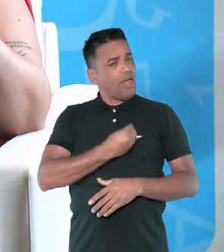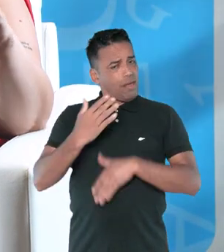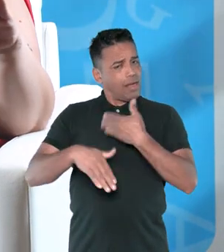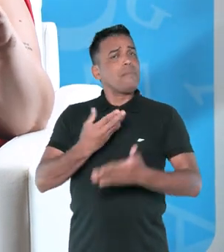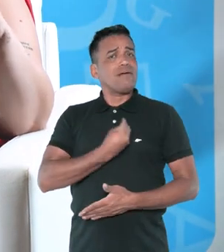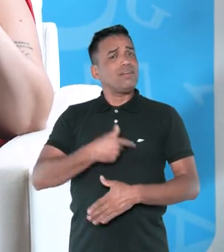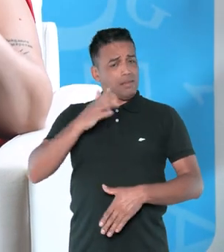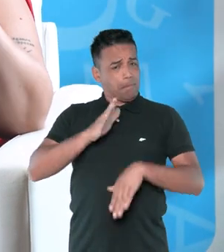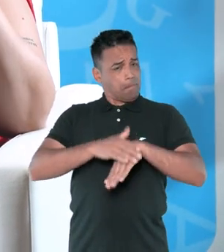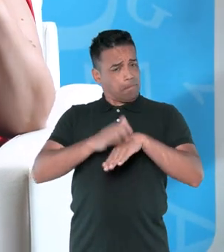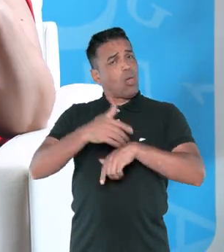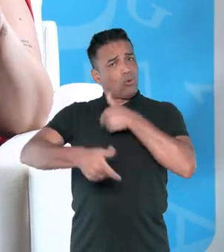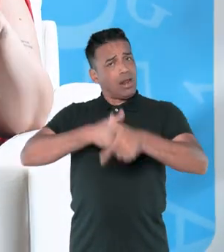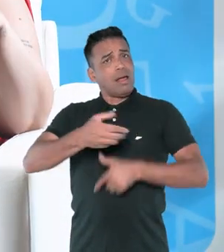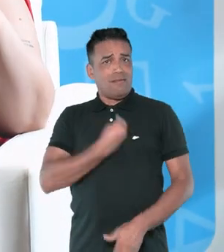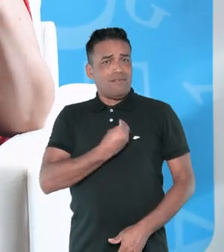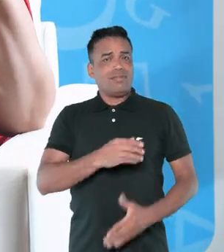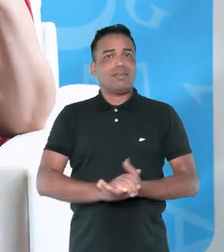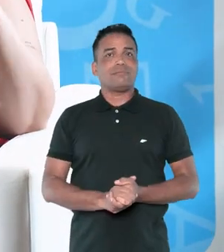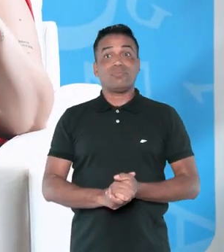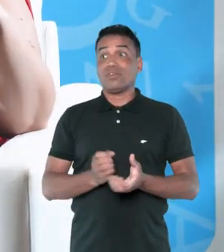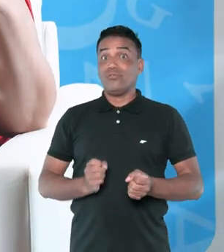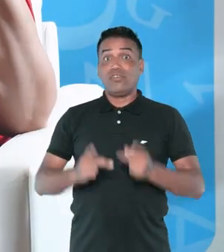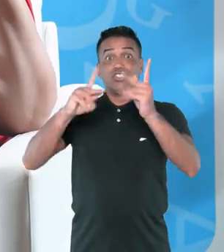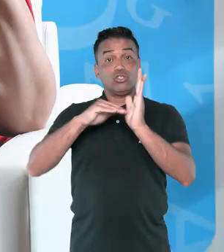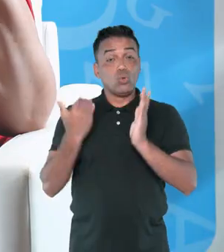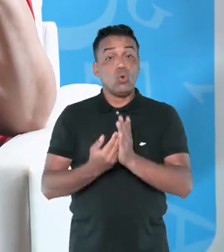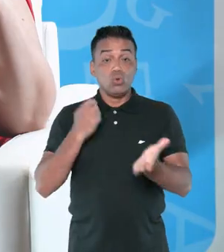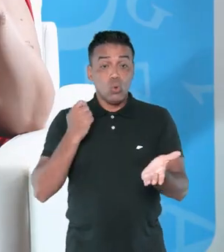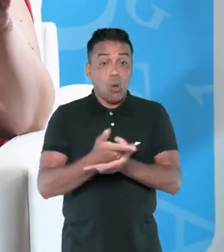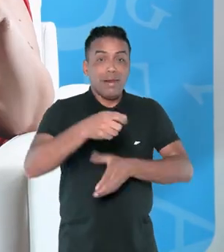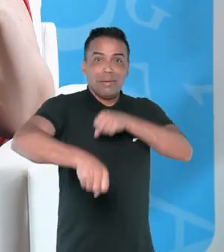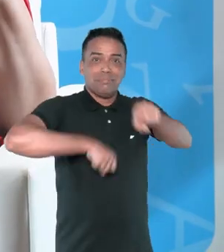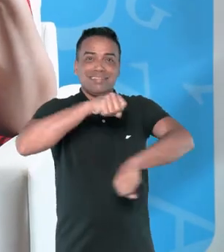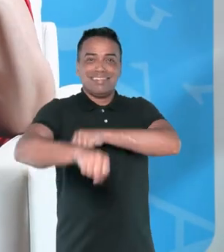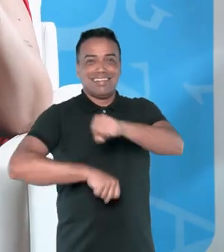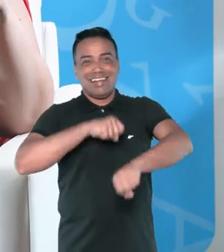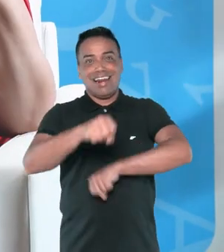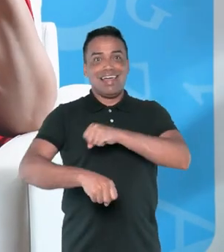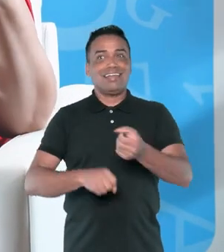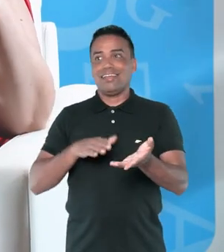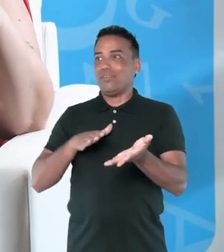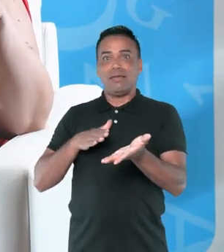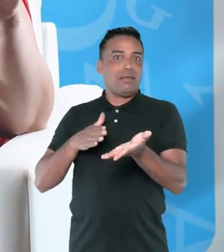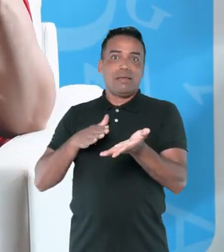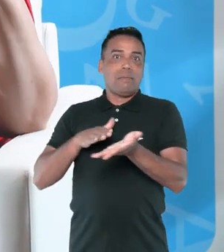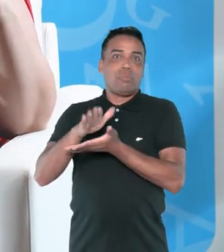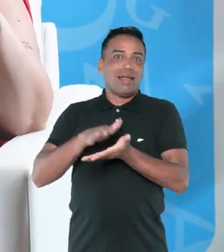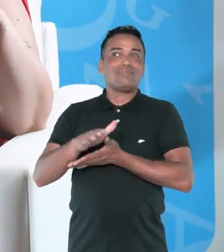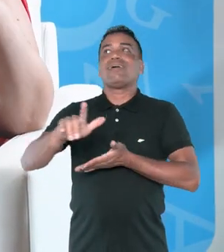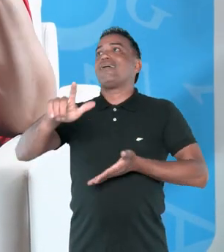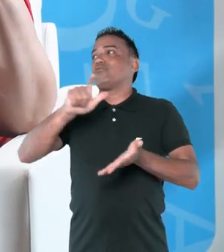resolvido, esse vai ser o meu trabalho. E os livros, eu vendi tudo, eu comprei a bicicleta, teve lançamento, matéria